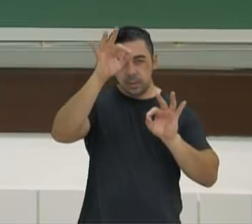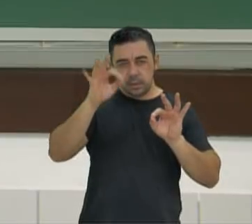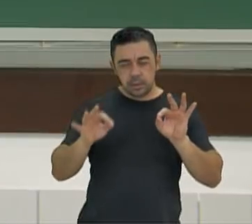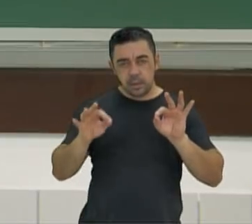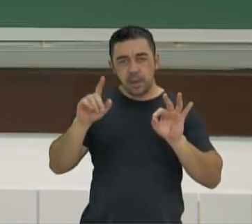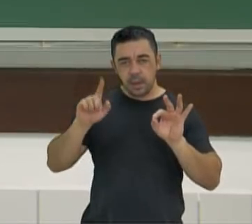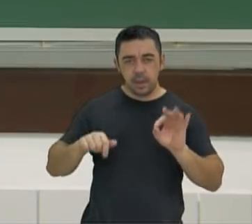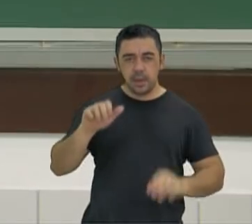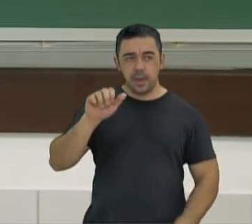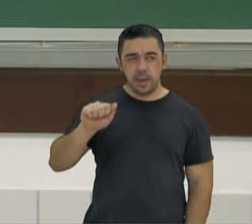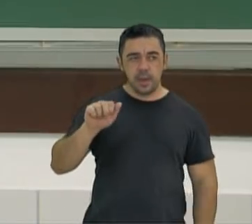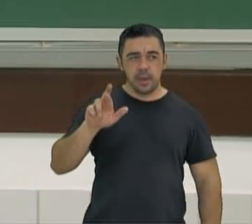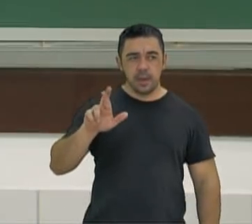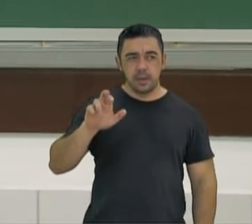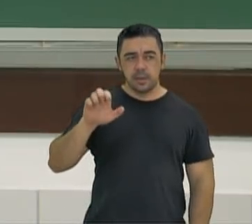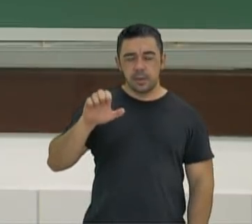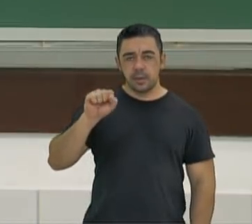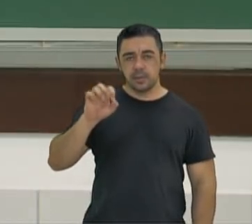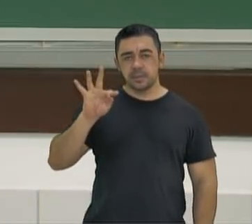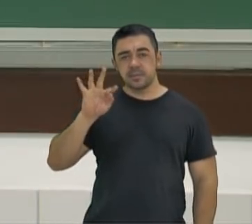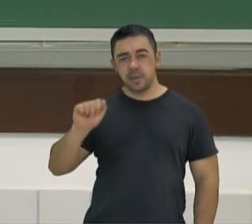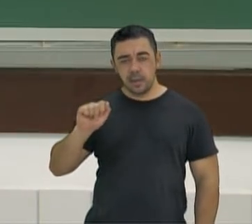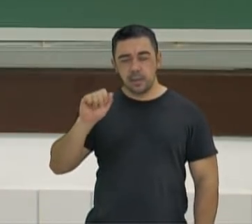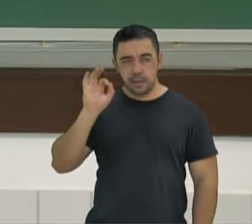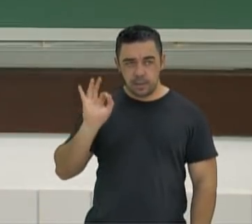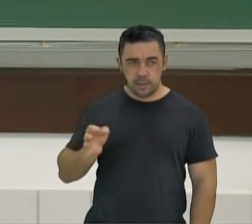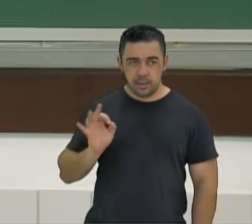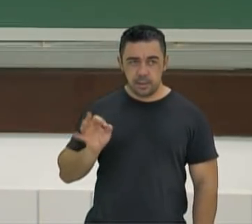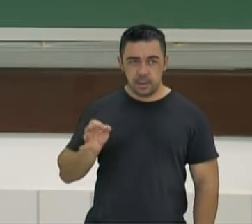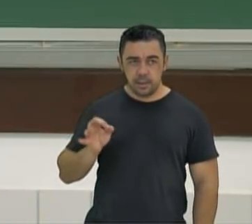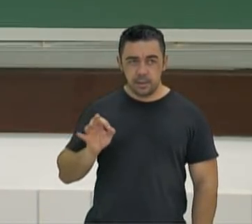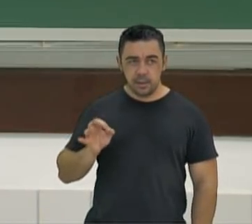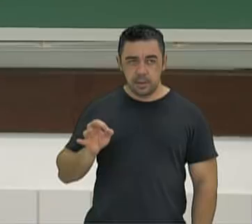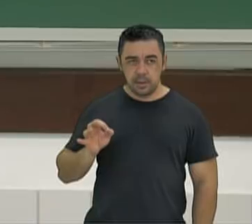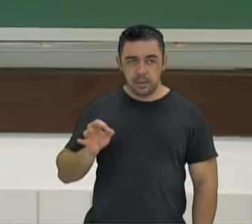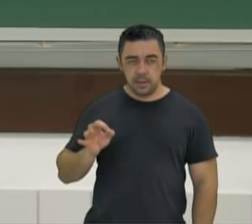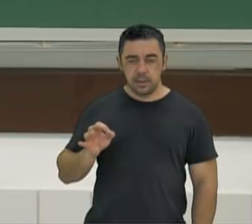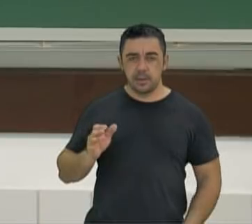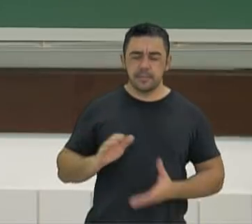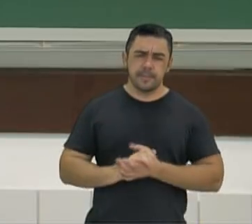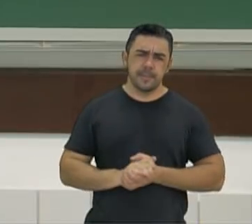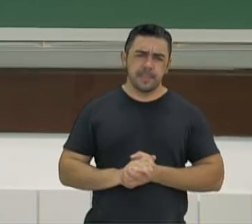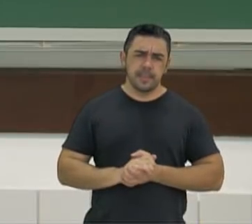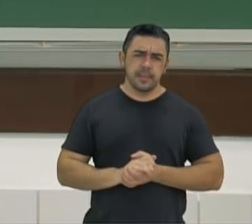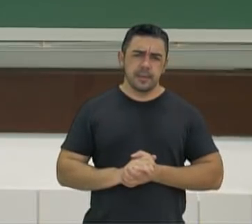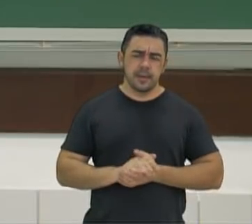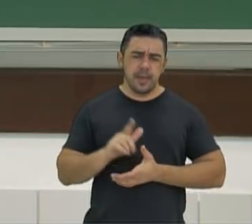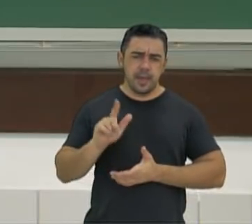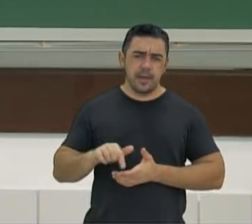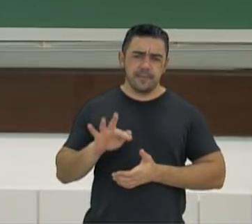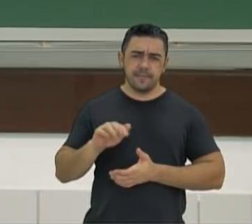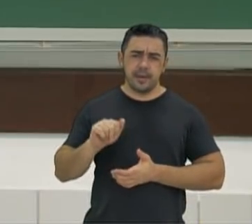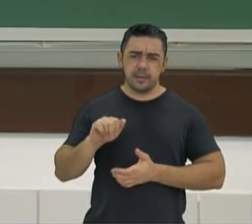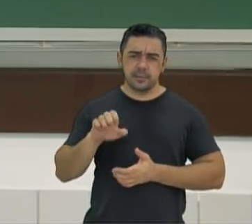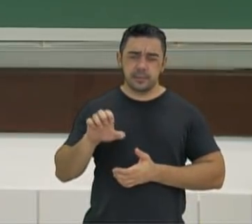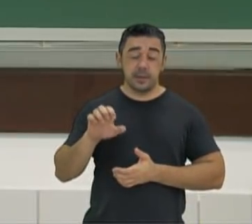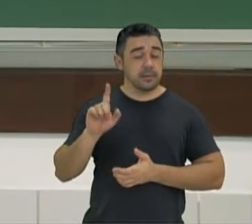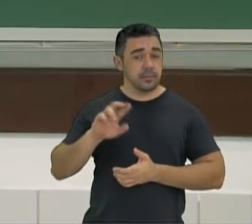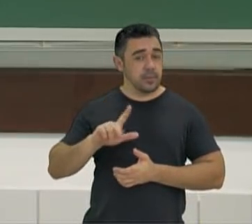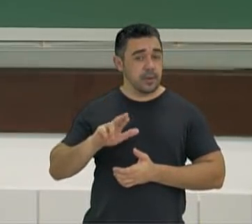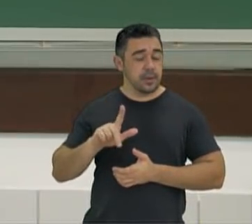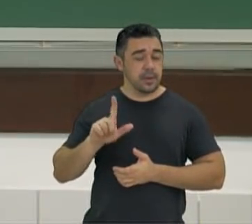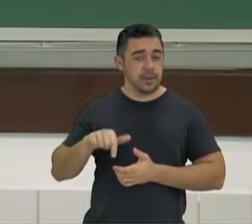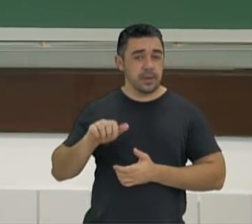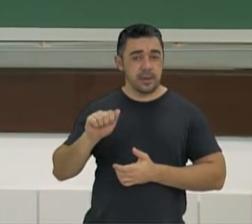então aqui ó, eu tenho a face da base, a face, ai professora, não é face, é aresta. Aqui